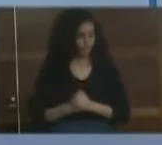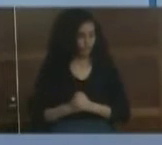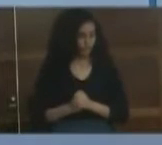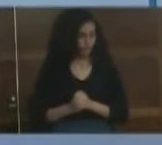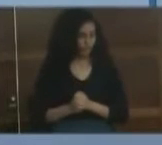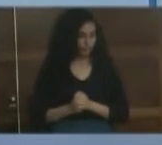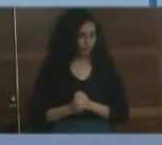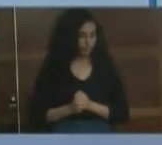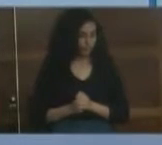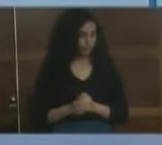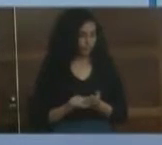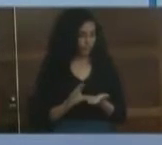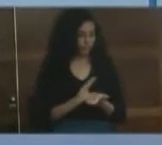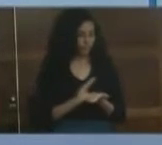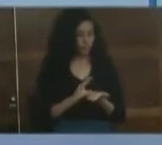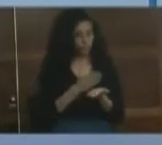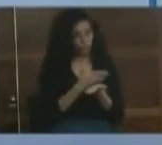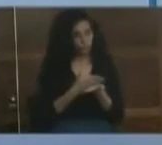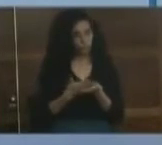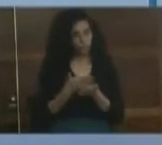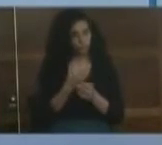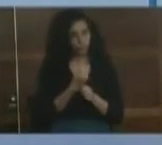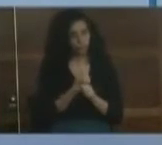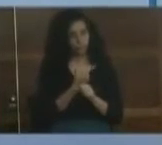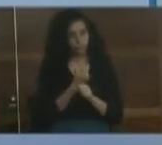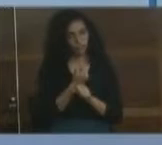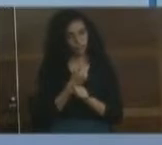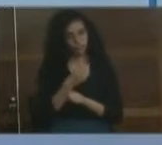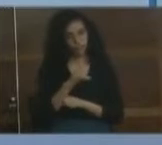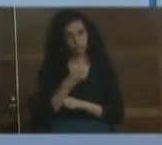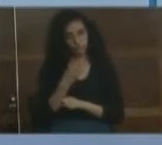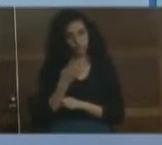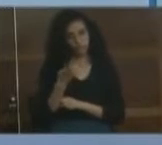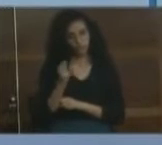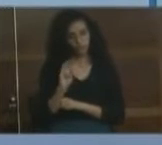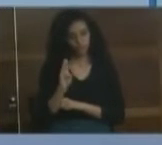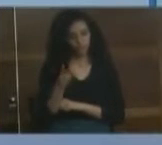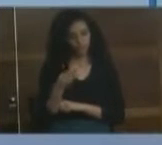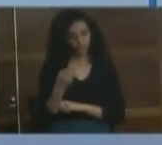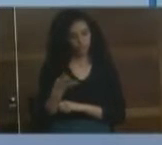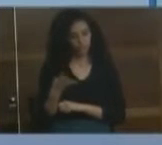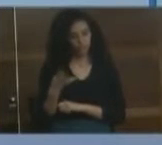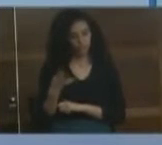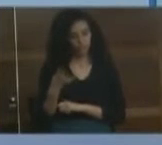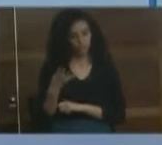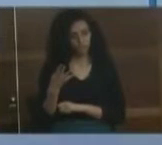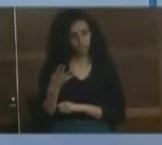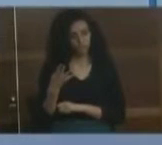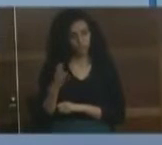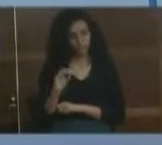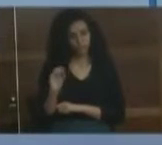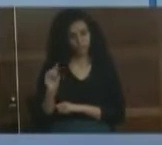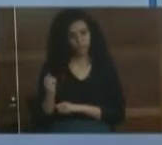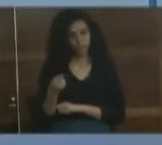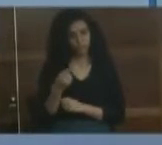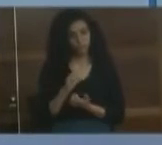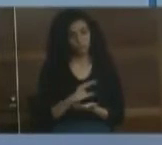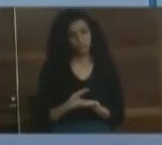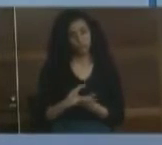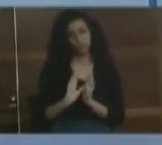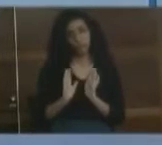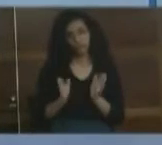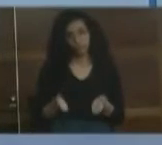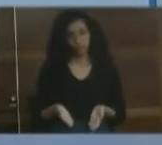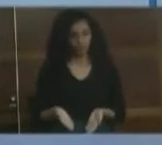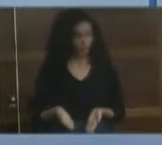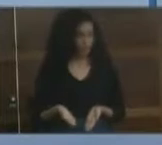legislativo orçamento inicial de 2019 de 34400000 reais orçamento